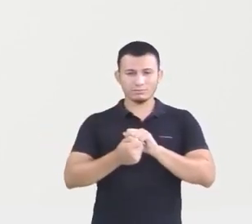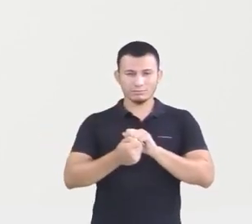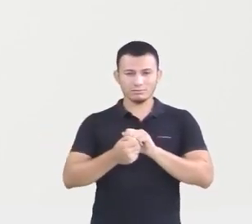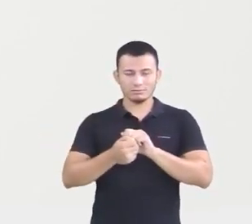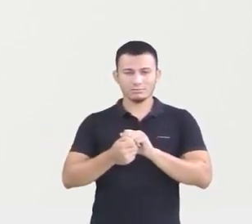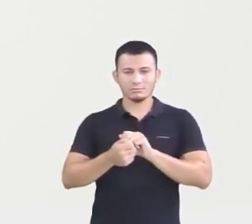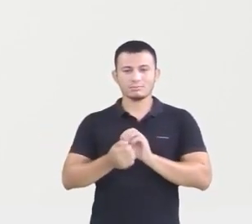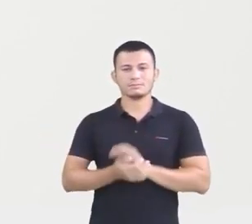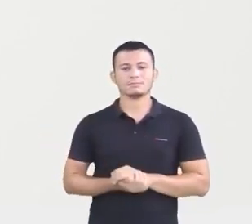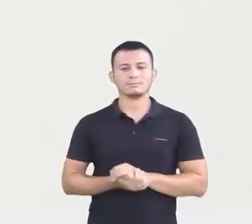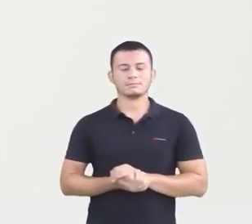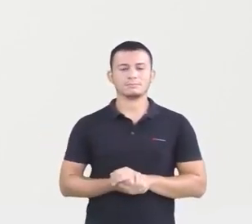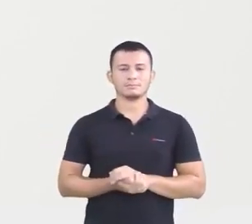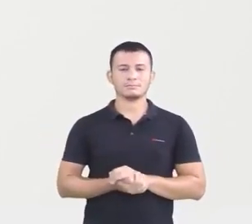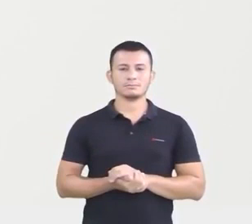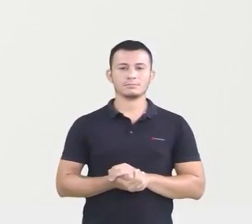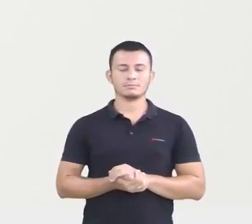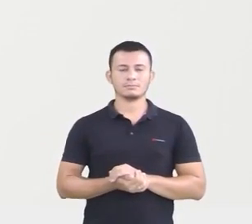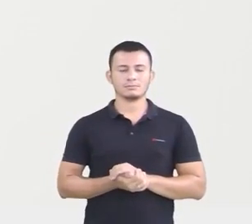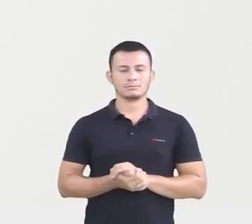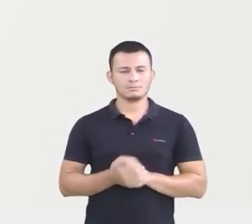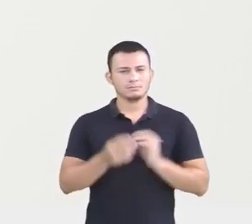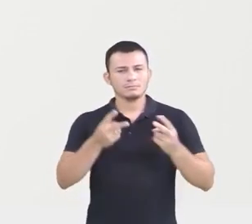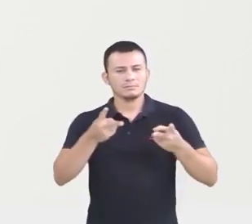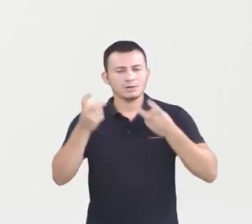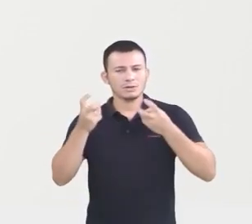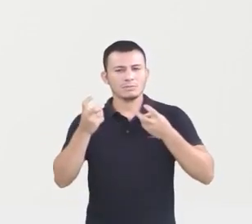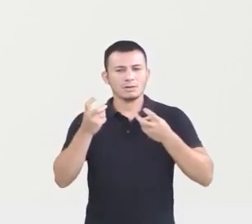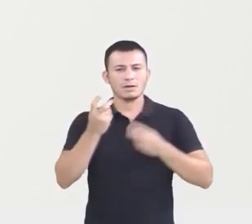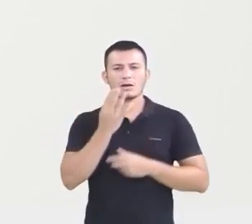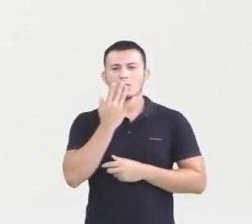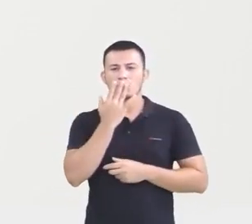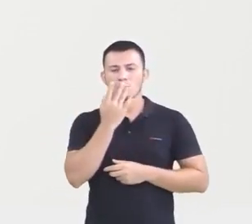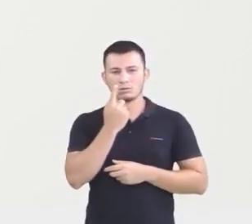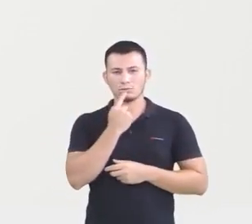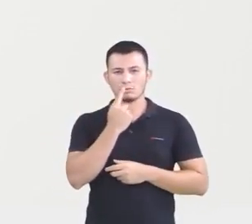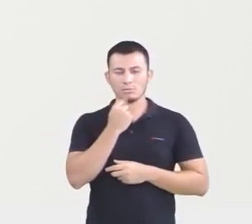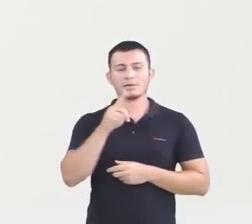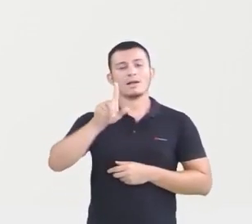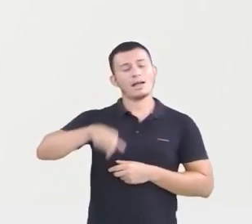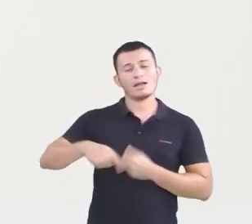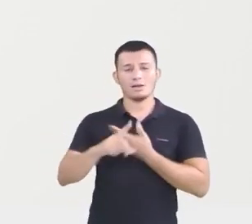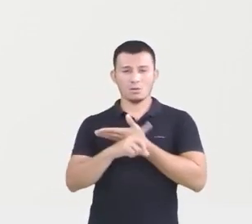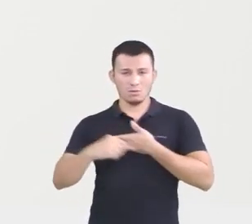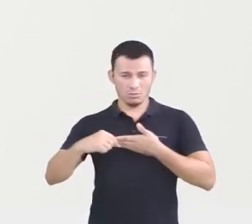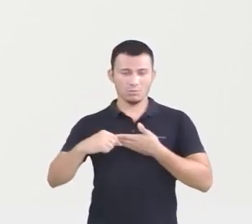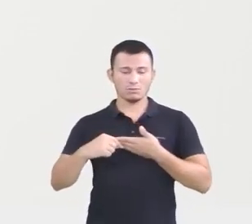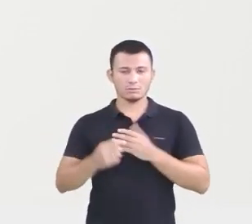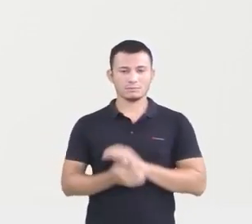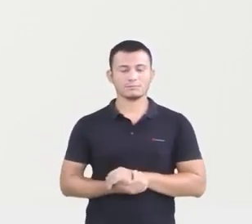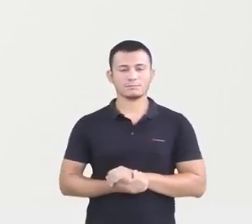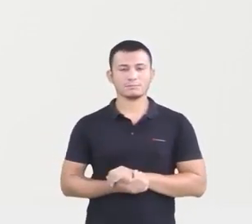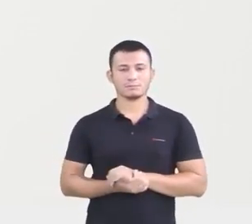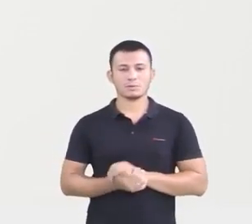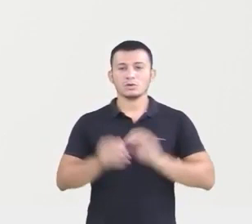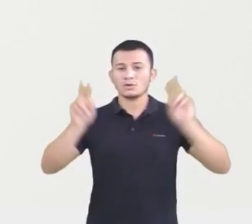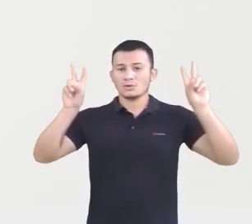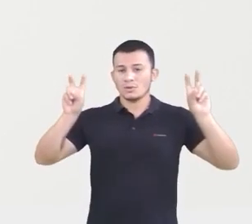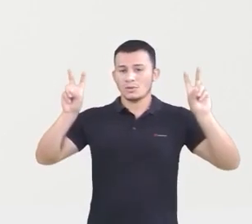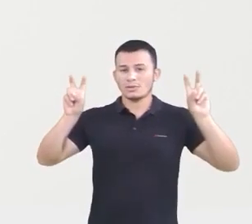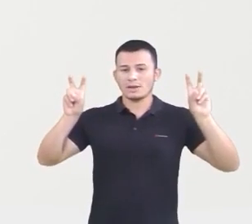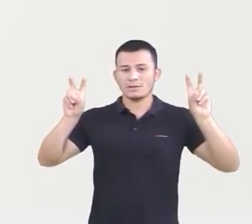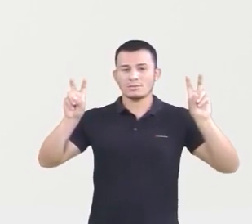Observem que o autor está marcado em vermelho, enquanto que sua obra está na cor laranja.